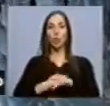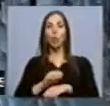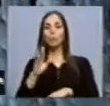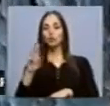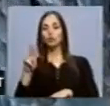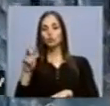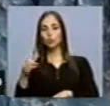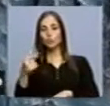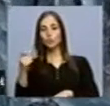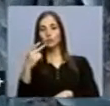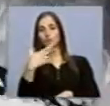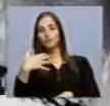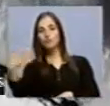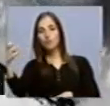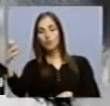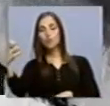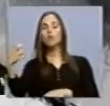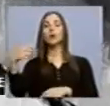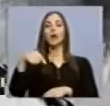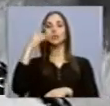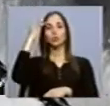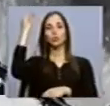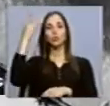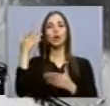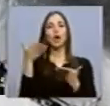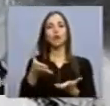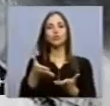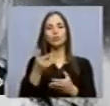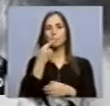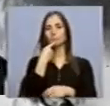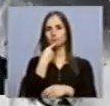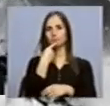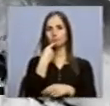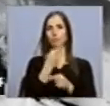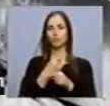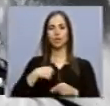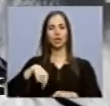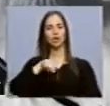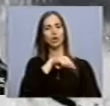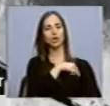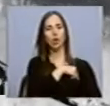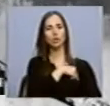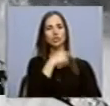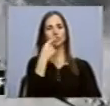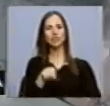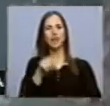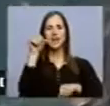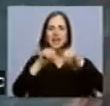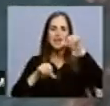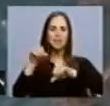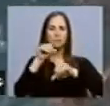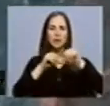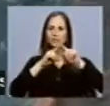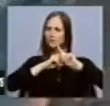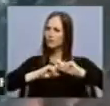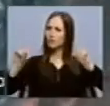sítio onde está. E esta teoria, no fundo, ajuda também, então, a perceber por que razão é que nós temos alterações geoquímicas tão diferentes entre Marte e os